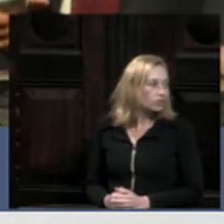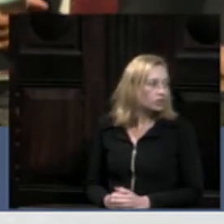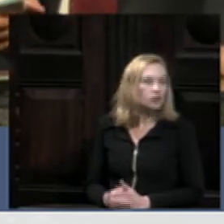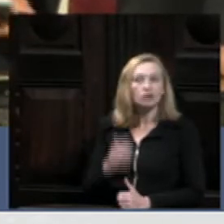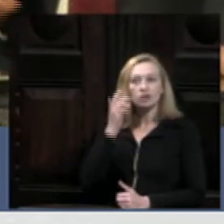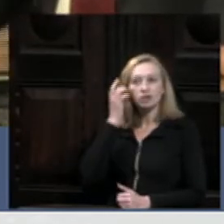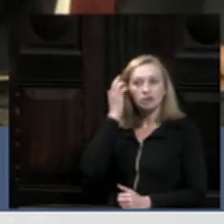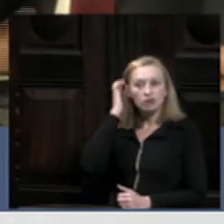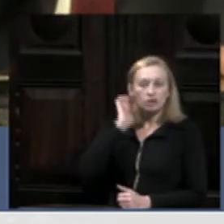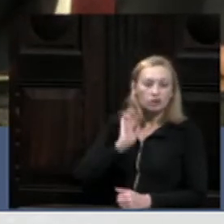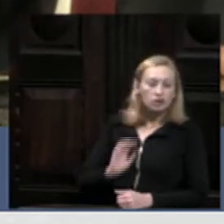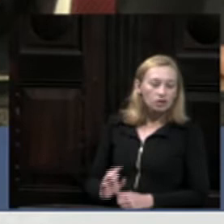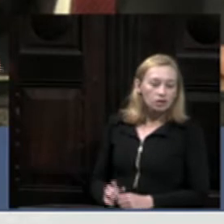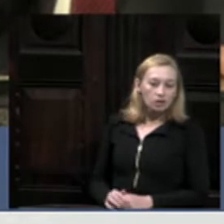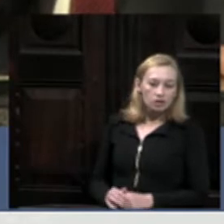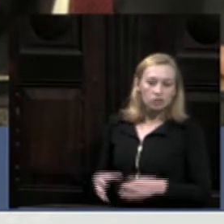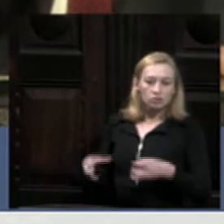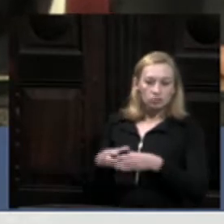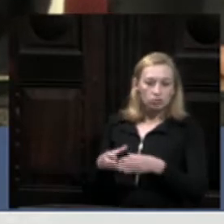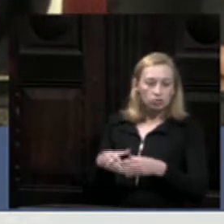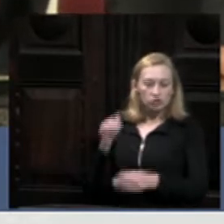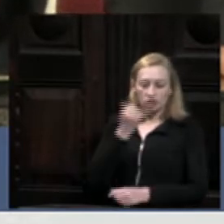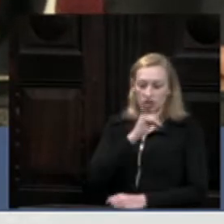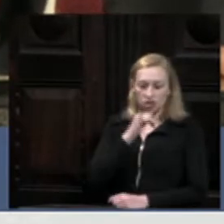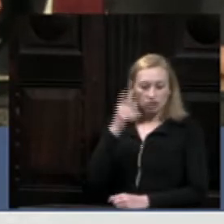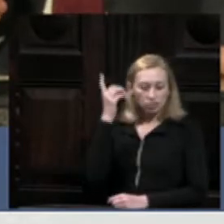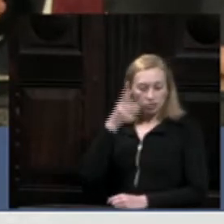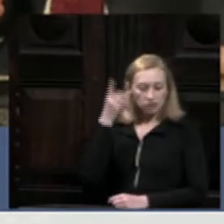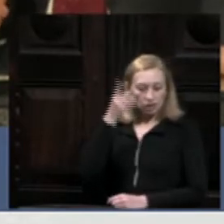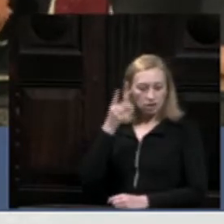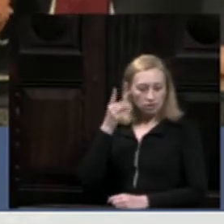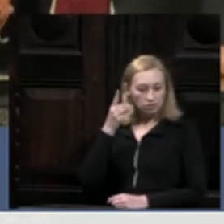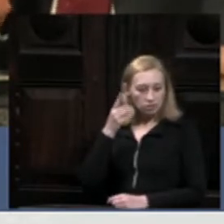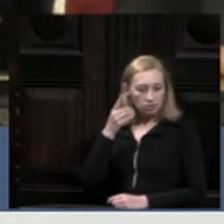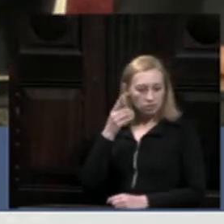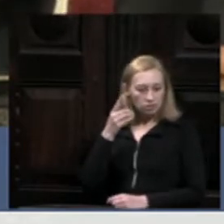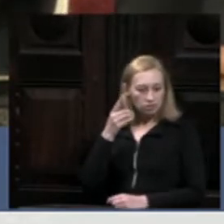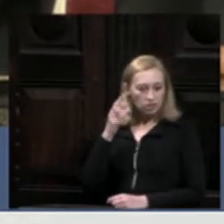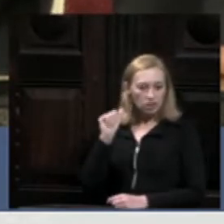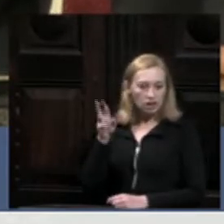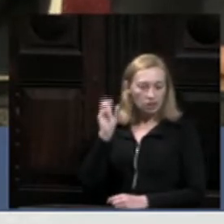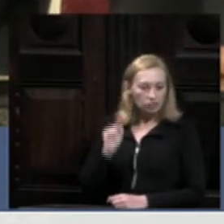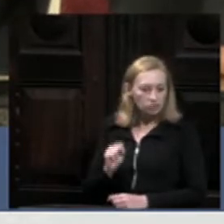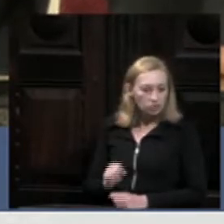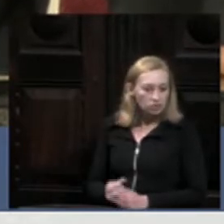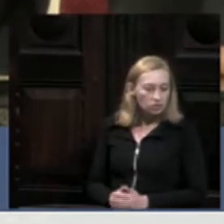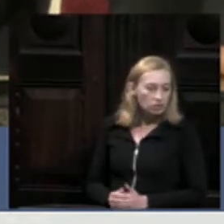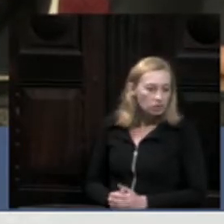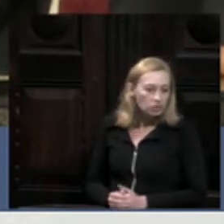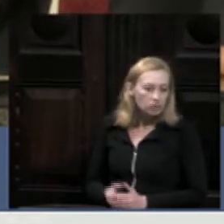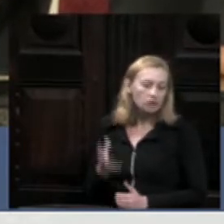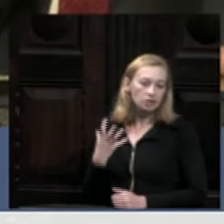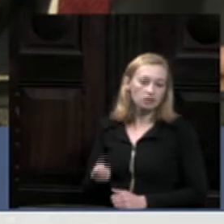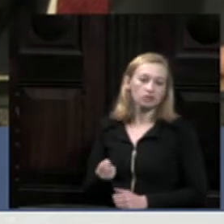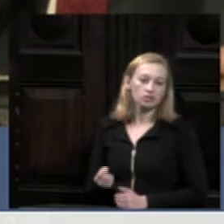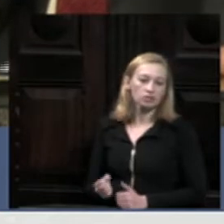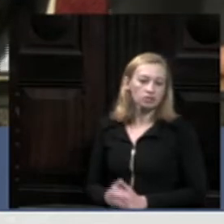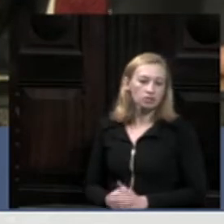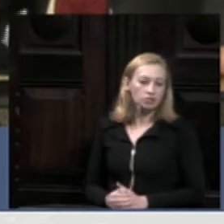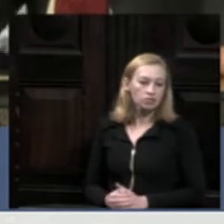Pela Comissão de Minas e Energia, deputado, designo relator especial, deputado Carlos Mink. Favorável.